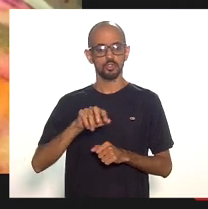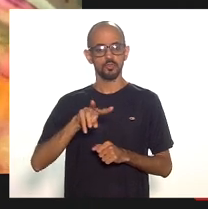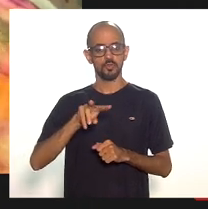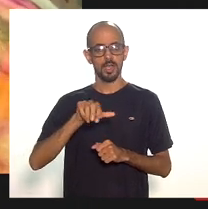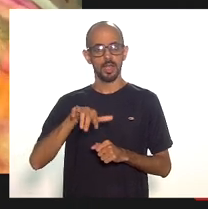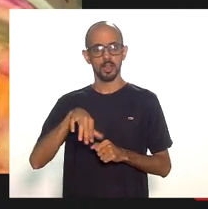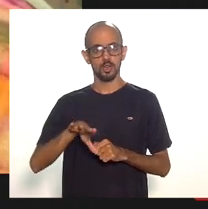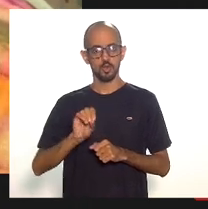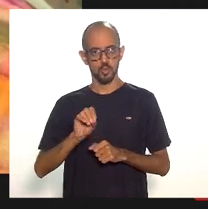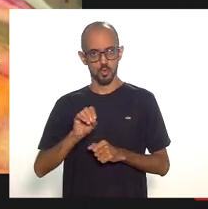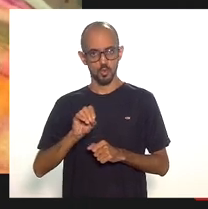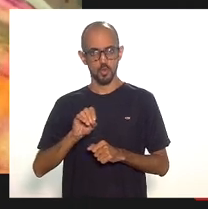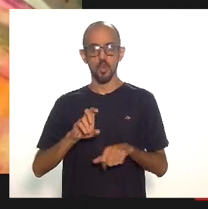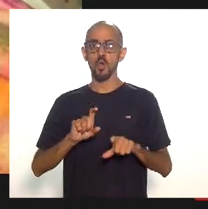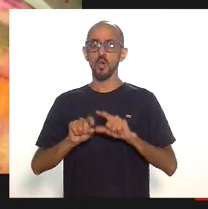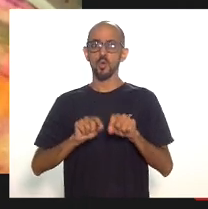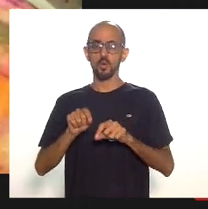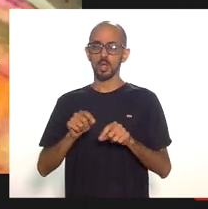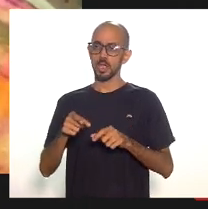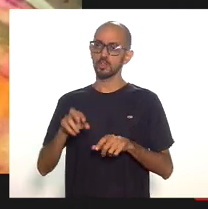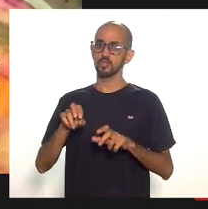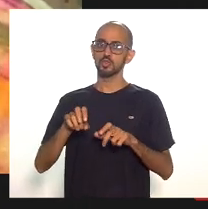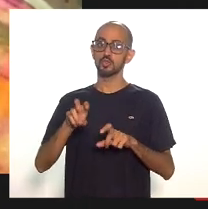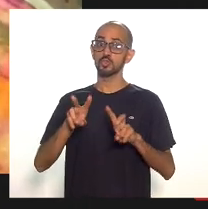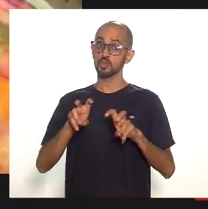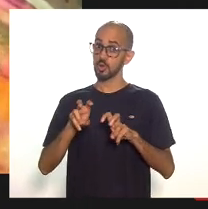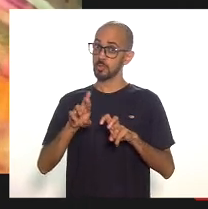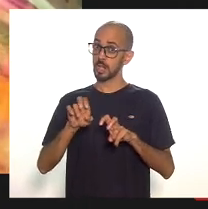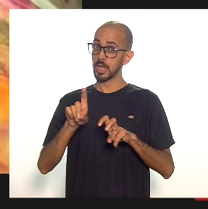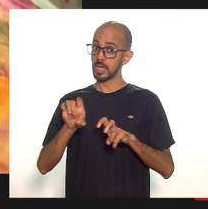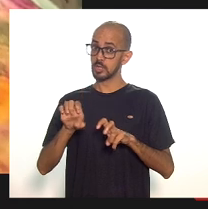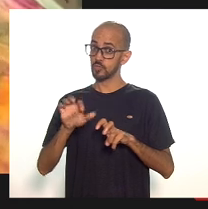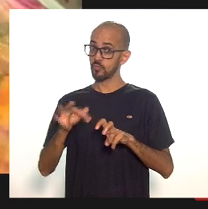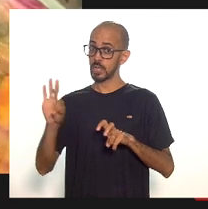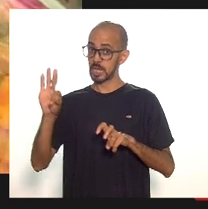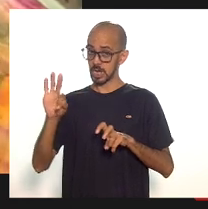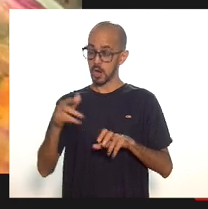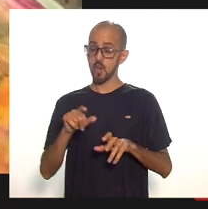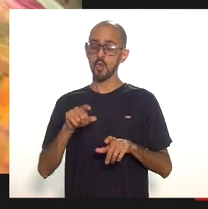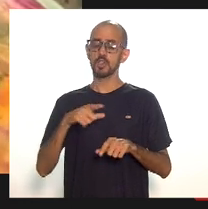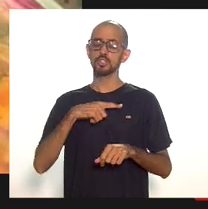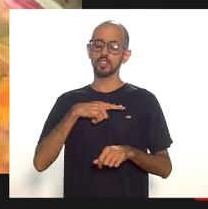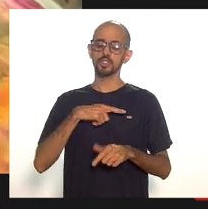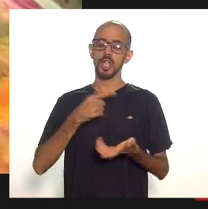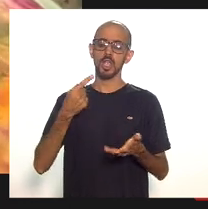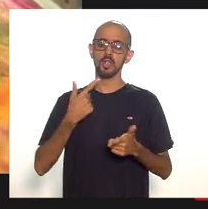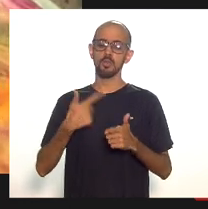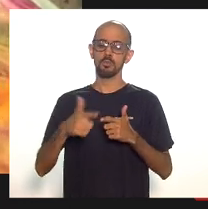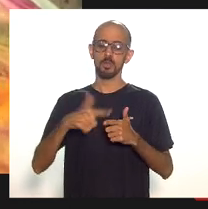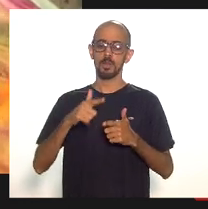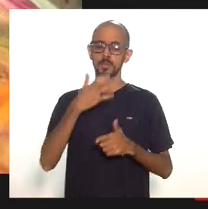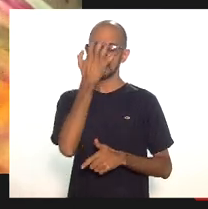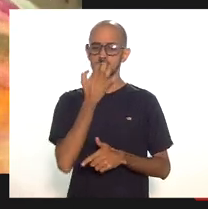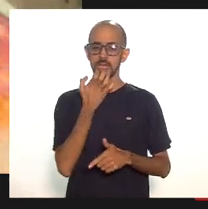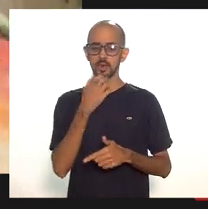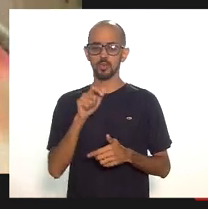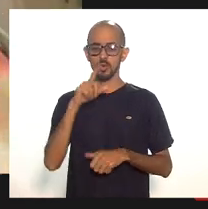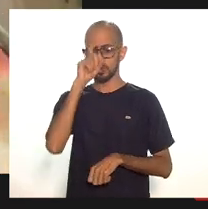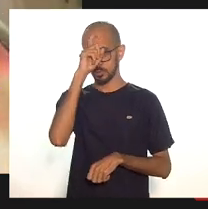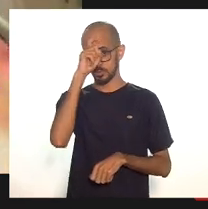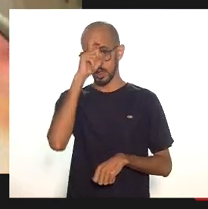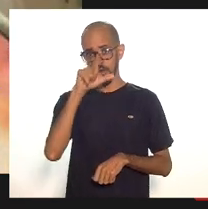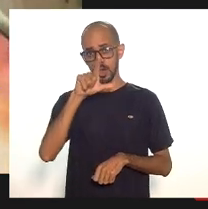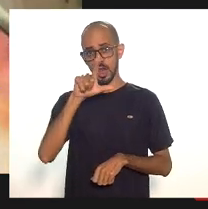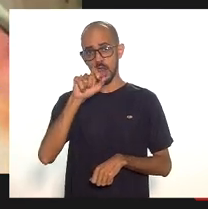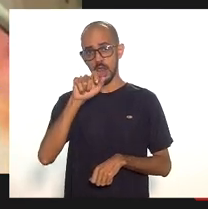federal, que hoje a gente está tendo um problema sério, que é no Hospital da Lagoa, está entrando a